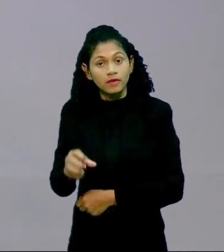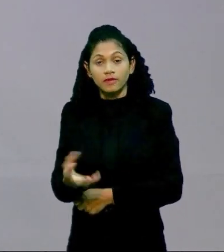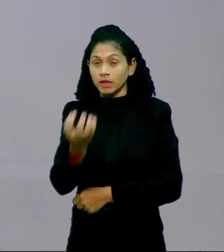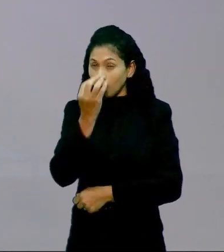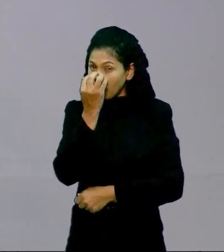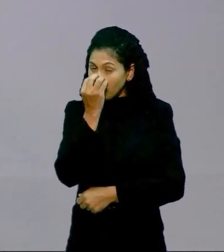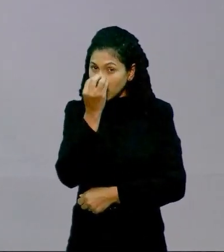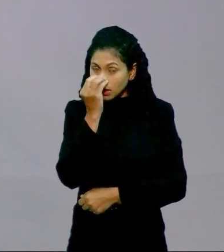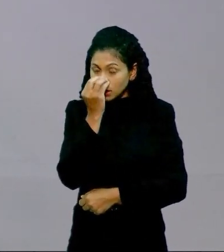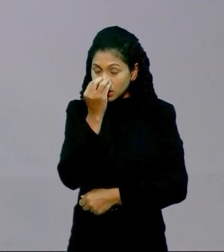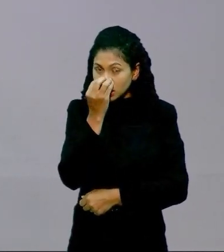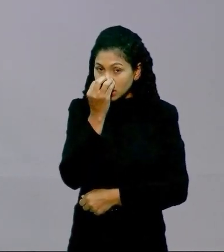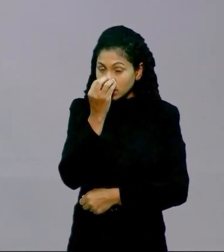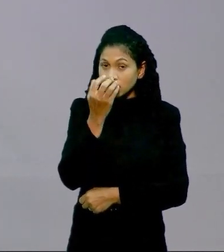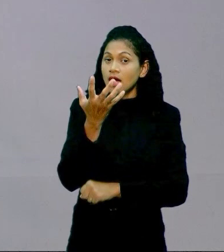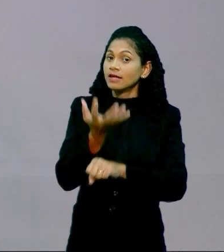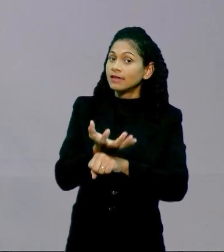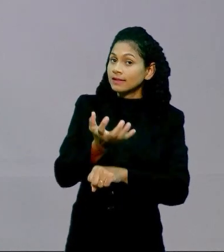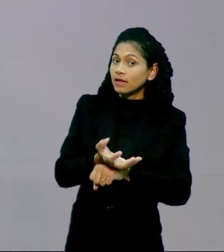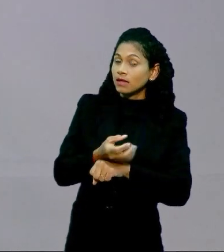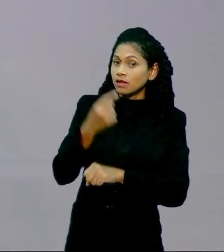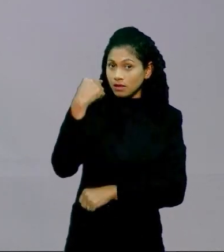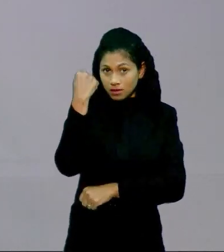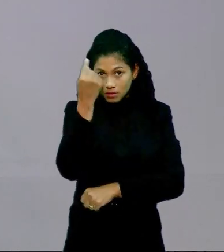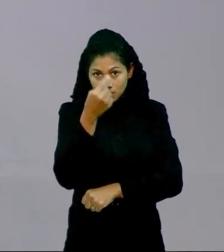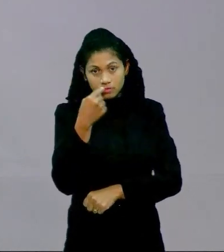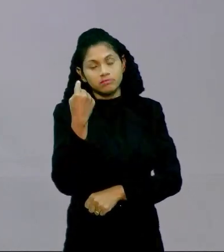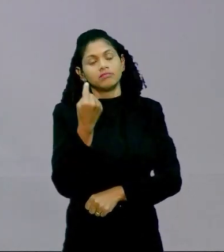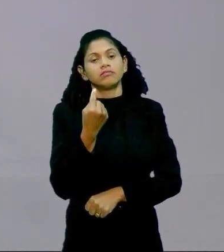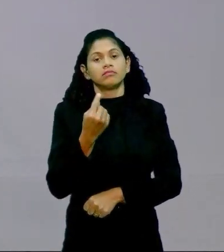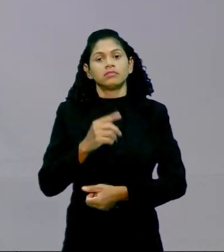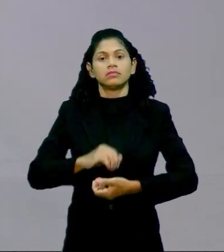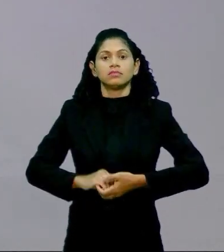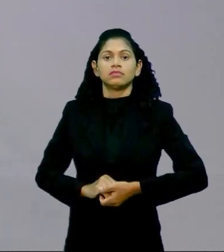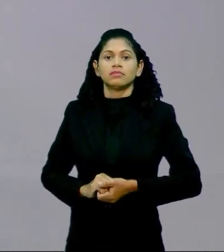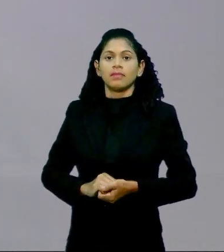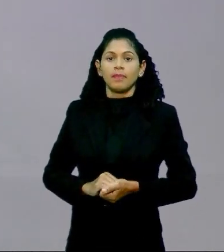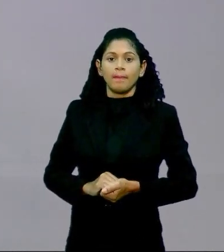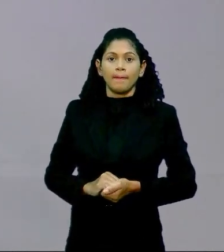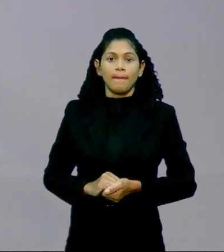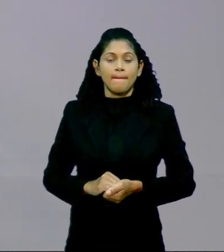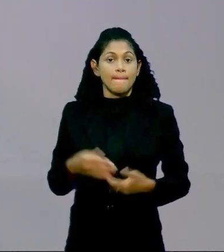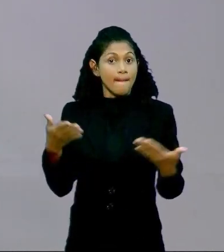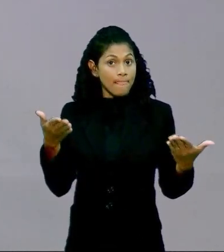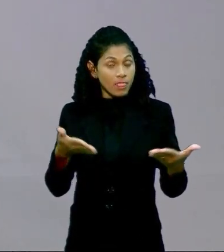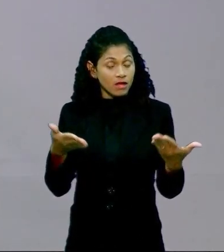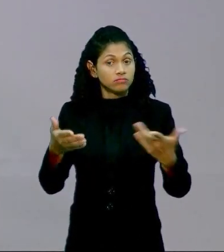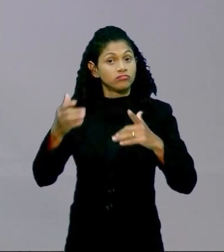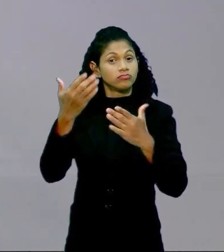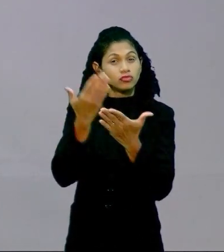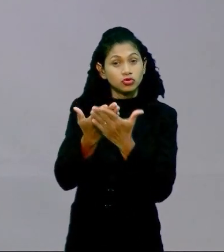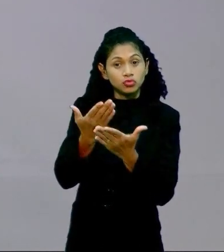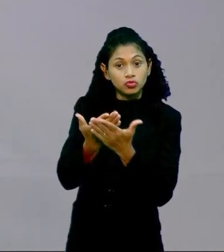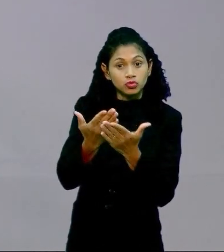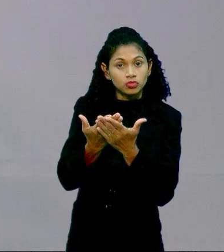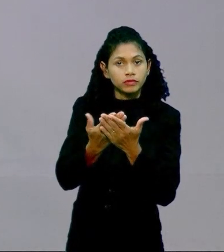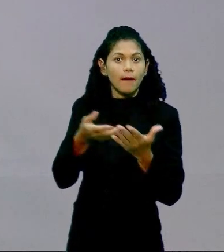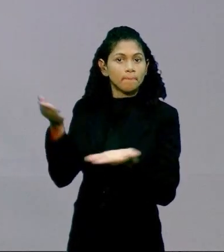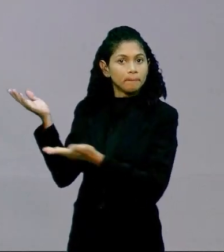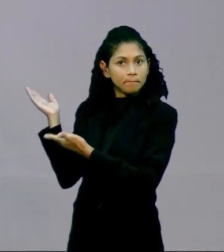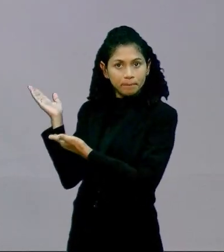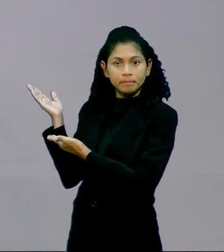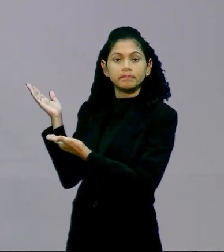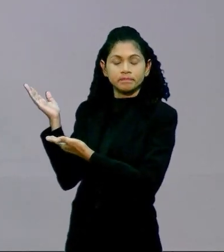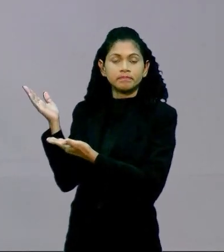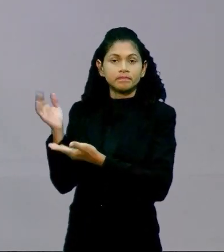língua espanhola, e vamos para mais uma aula, galera. Hoje, galera, nós vamos trabalhar com o livro Resolve Enem